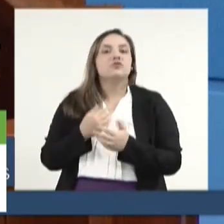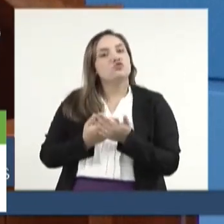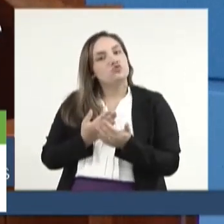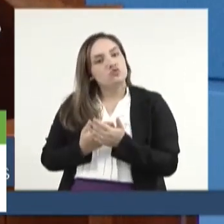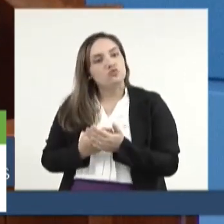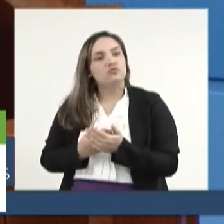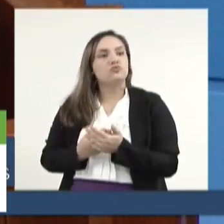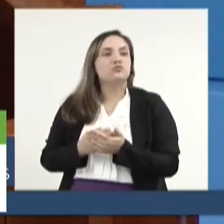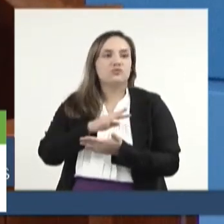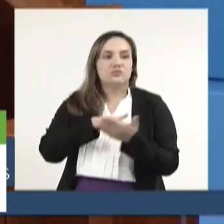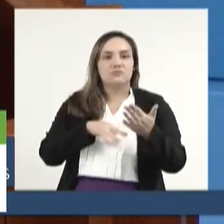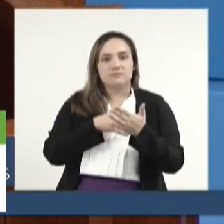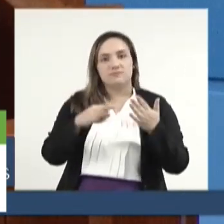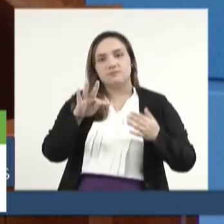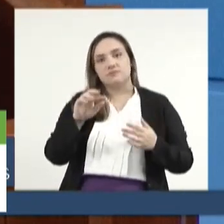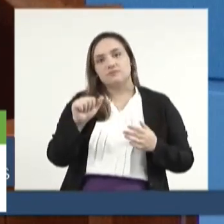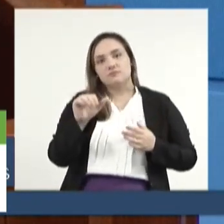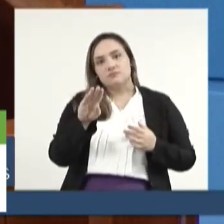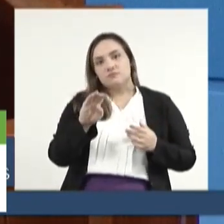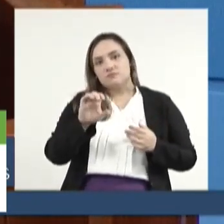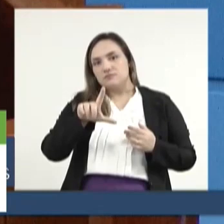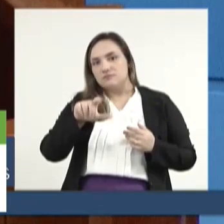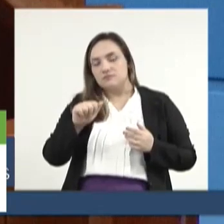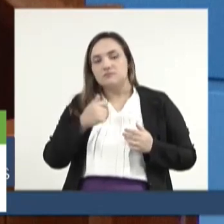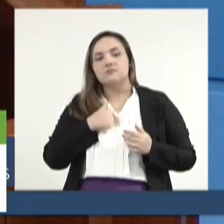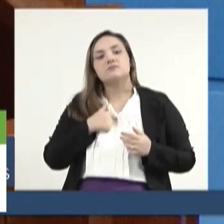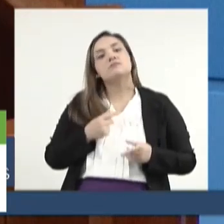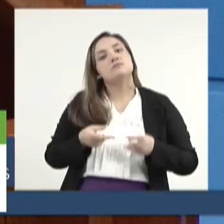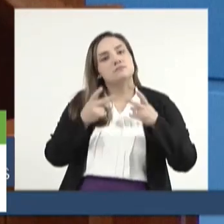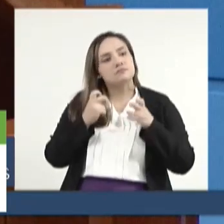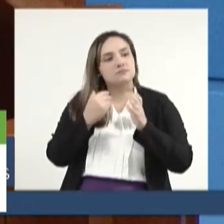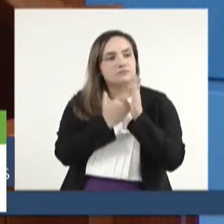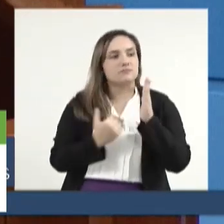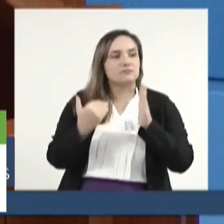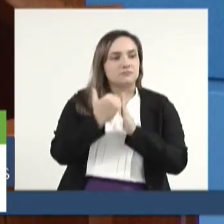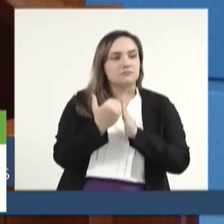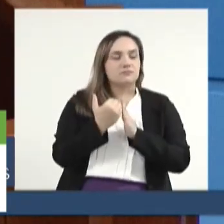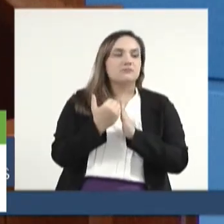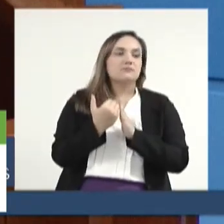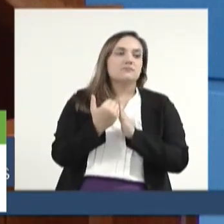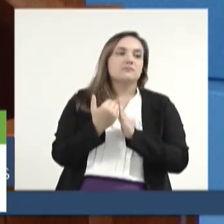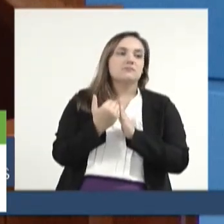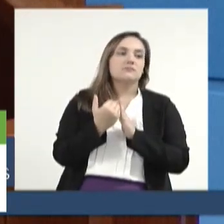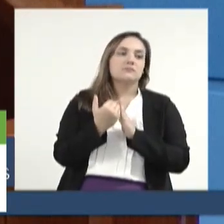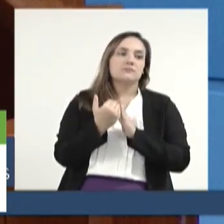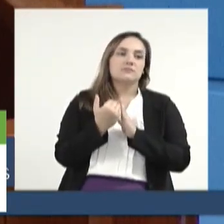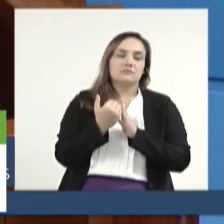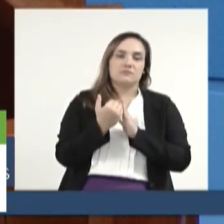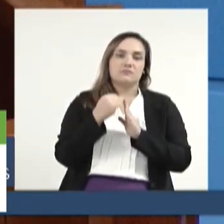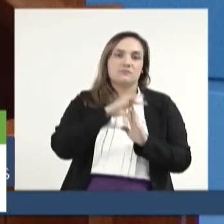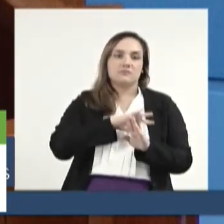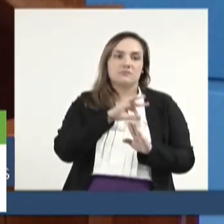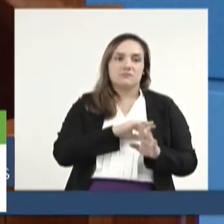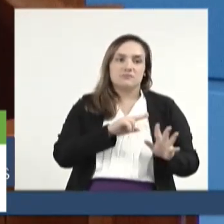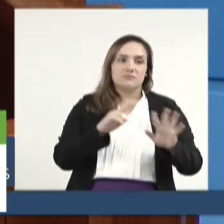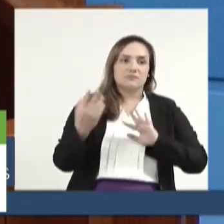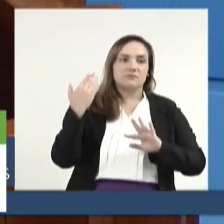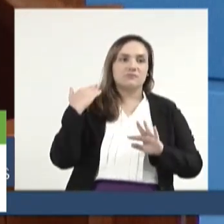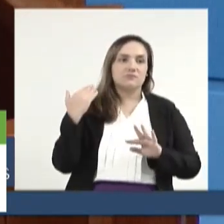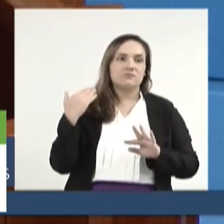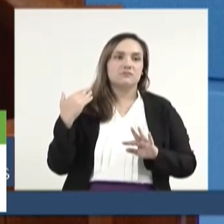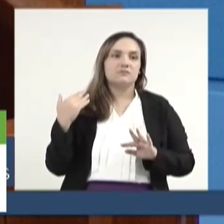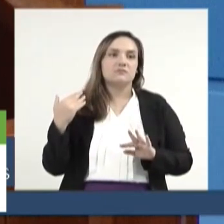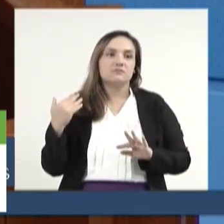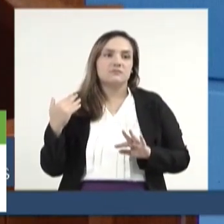tabela. O que nós constatamos é que o reajuste dado na semana passada, que era para subir o